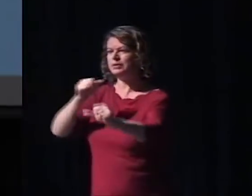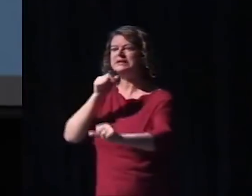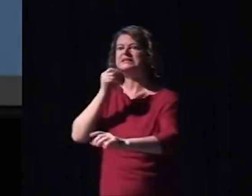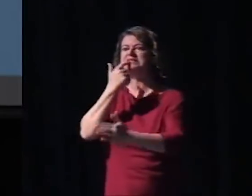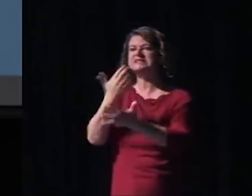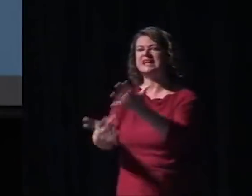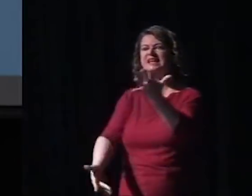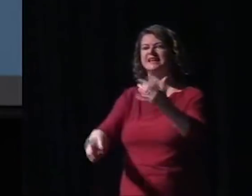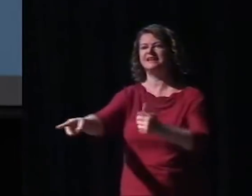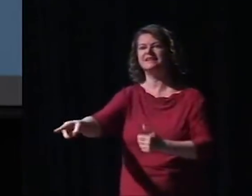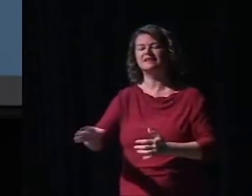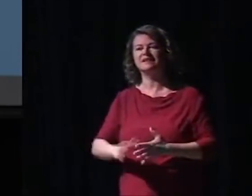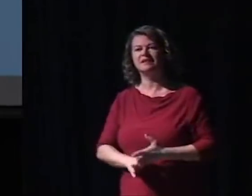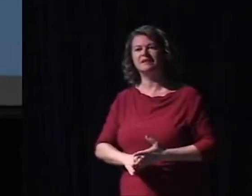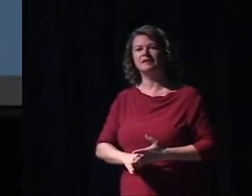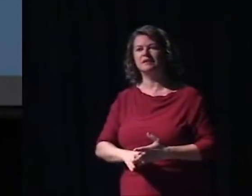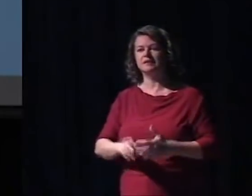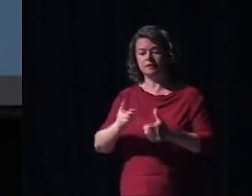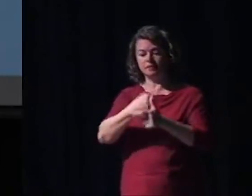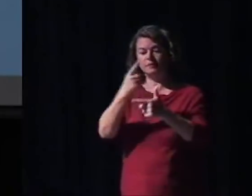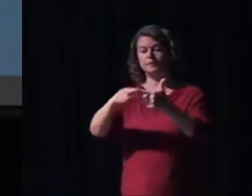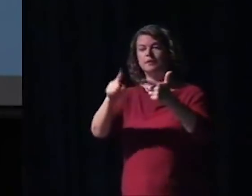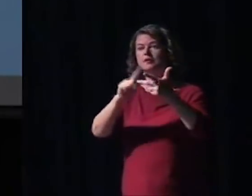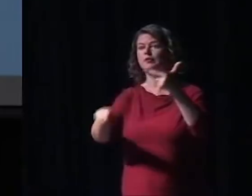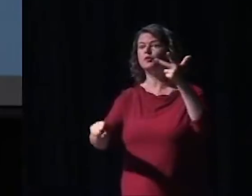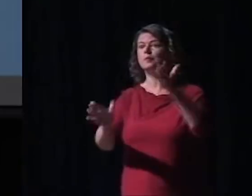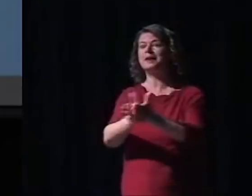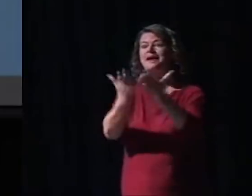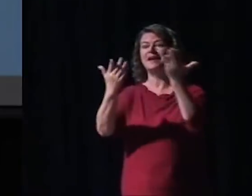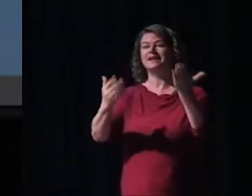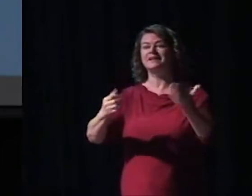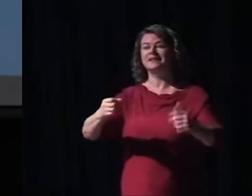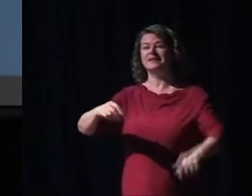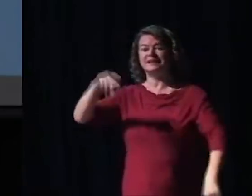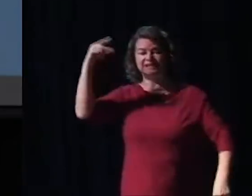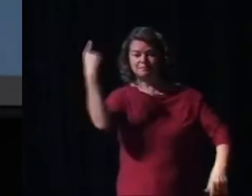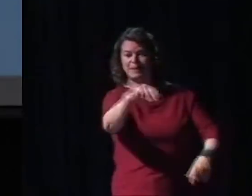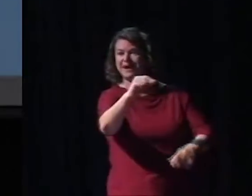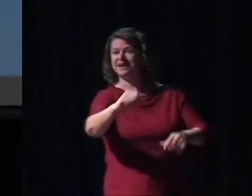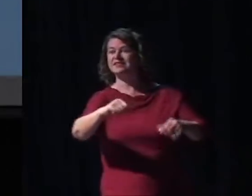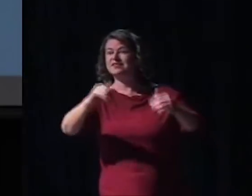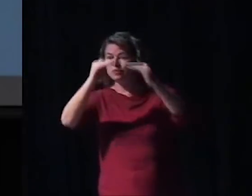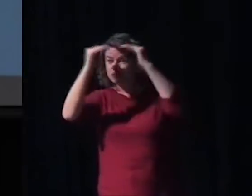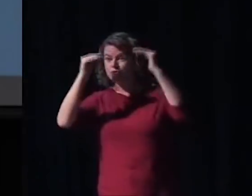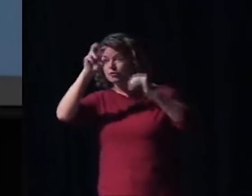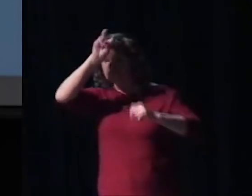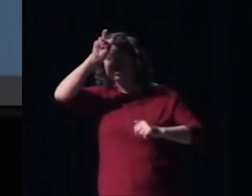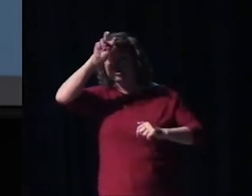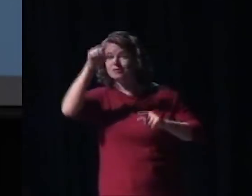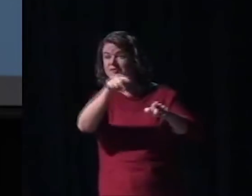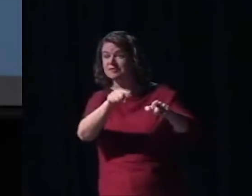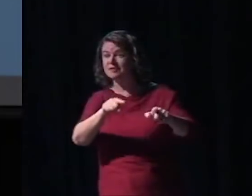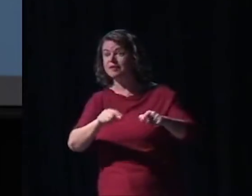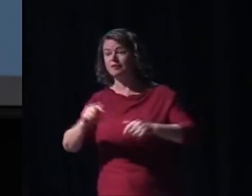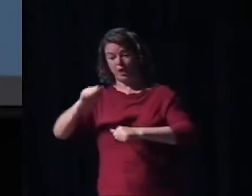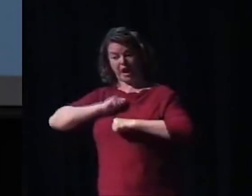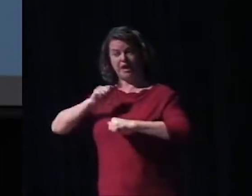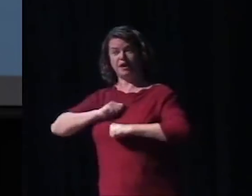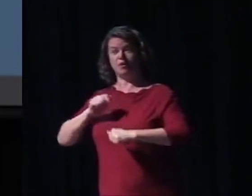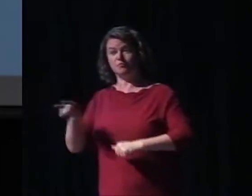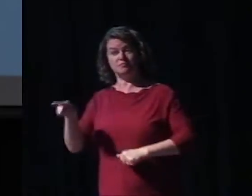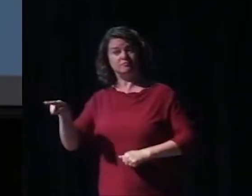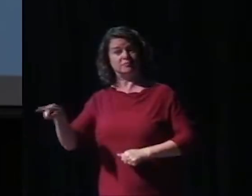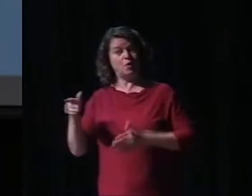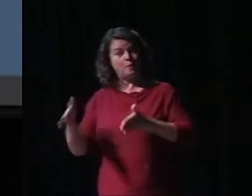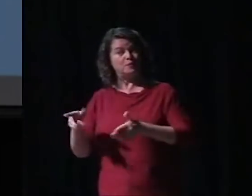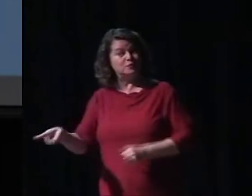sobre o Egito, quem faz não é Moisés, é Arão. Ele viu o poder, o braço forte do Senhor. Gente,